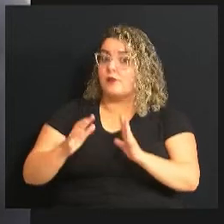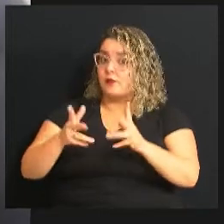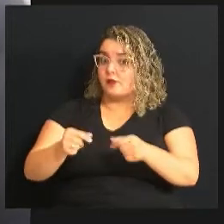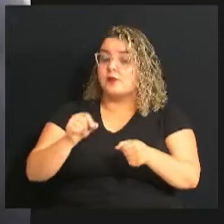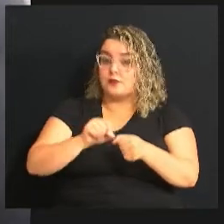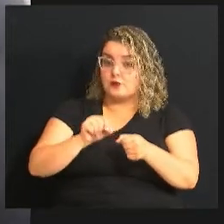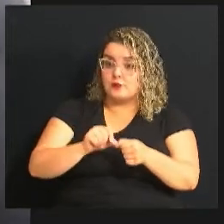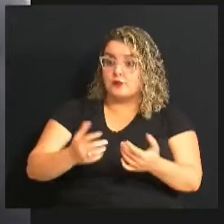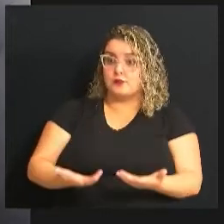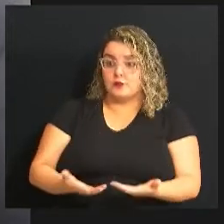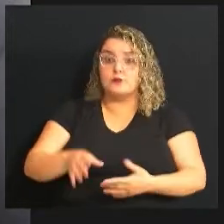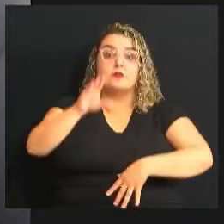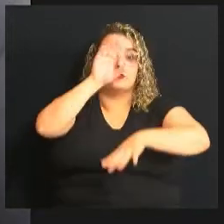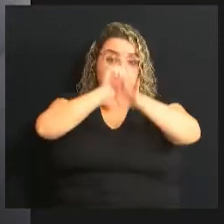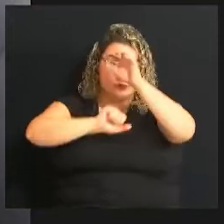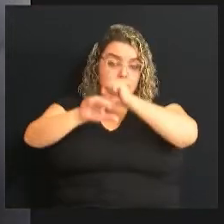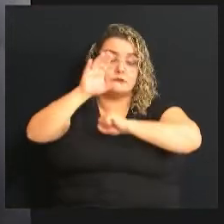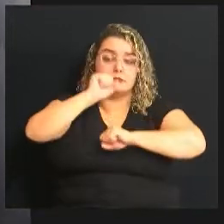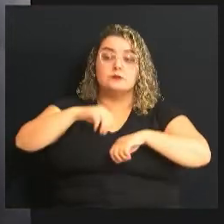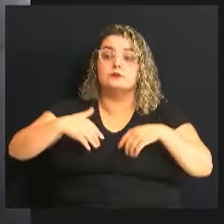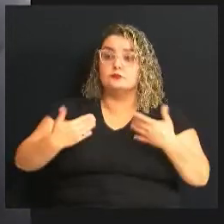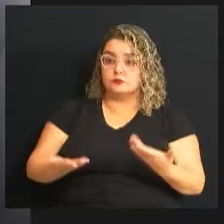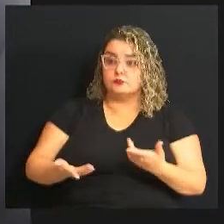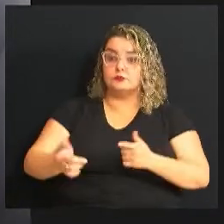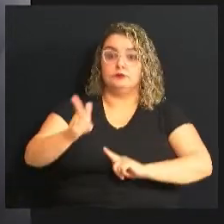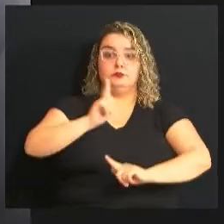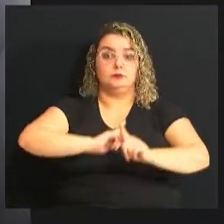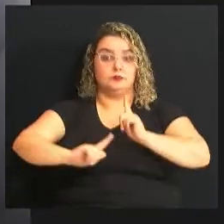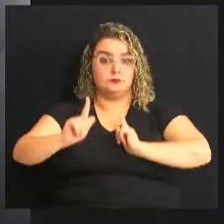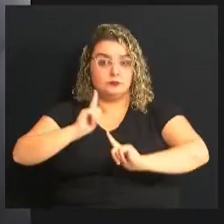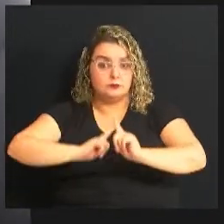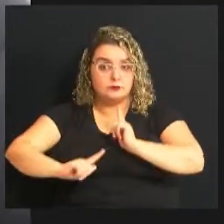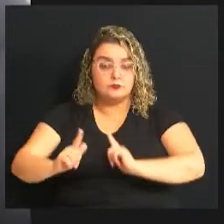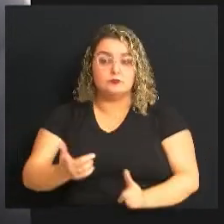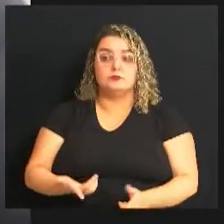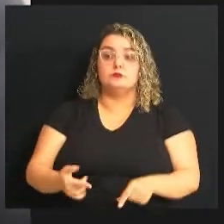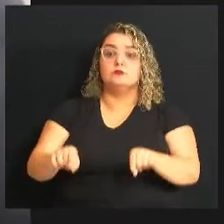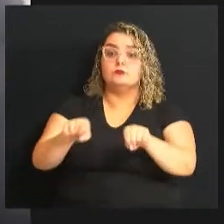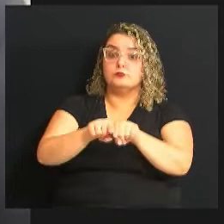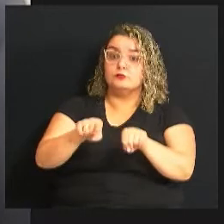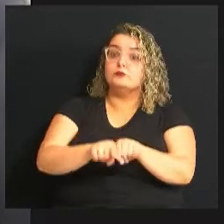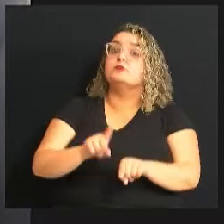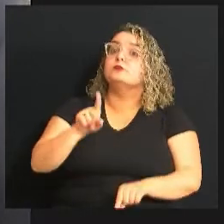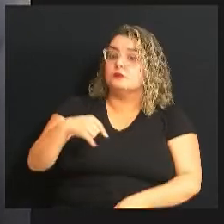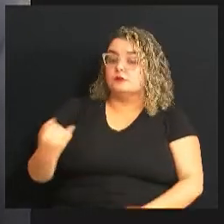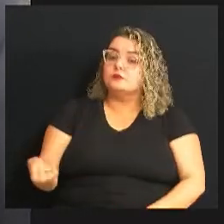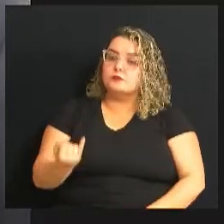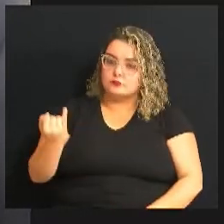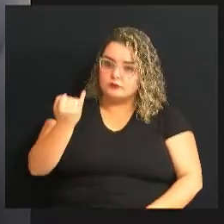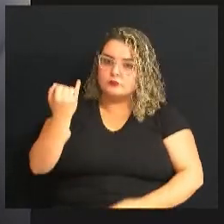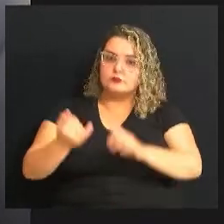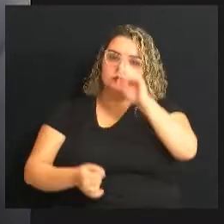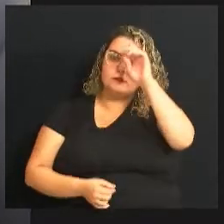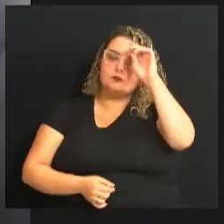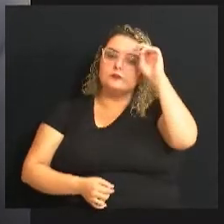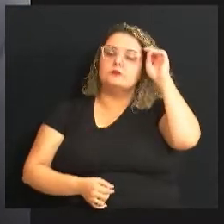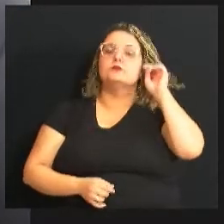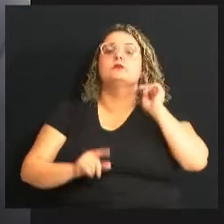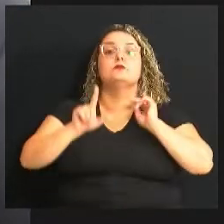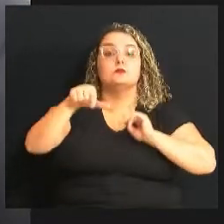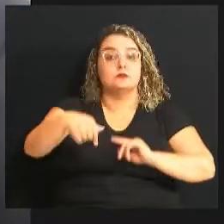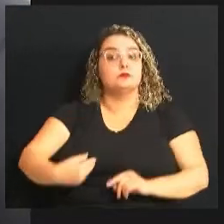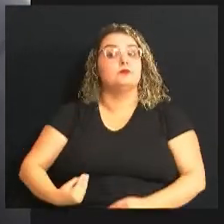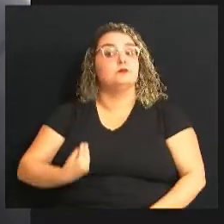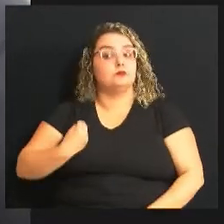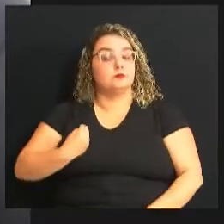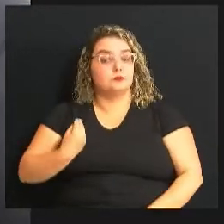que estão aprendendo. E para gestores, isso também é importante, porque depois que nós vivemos este